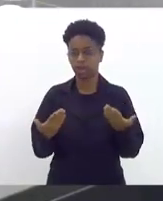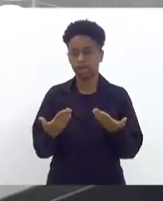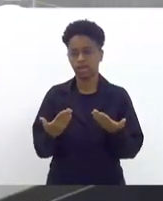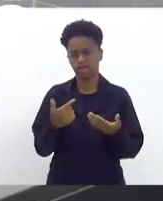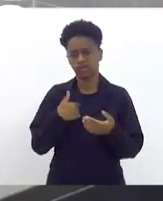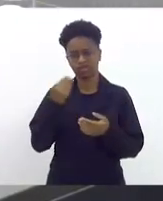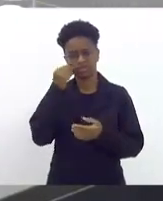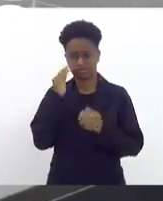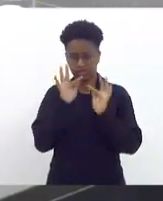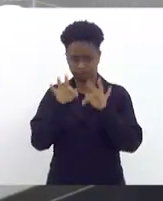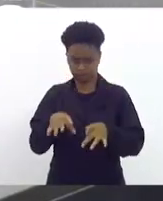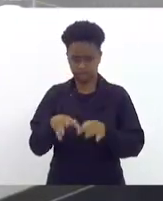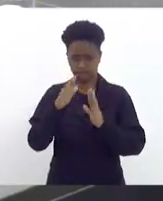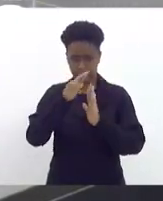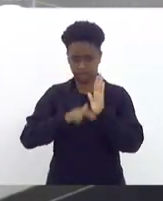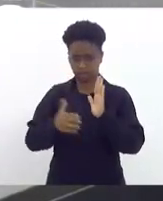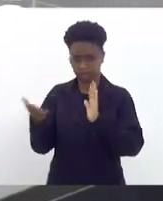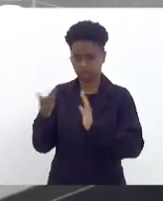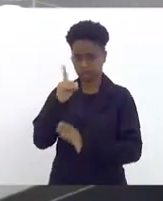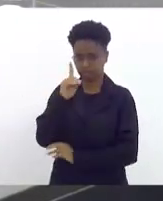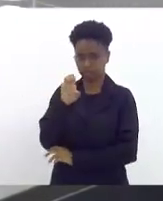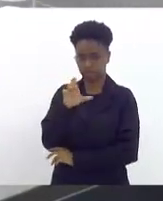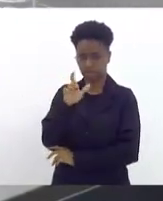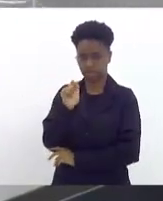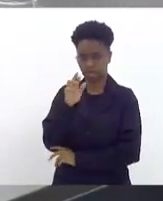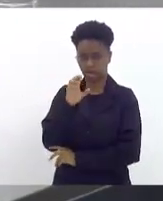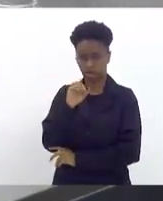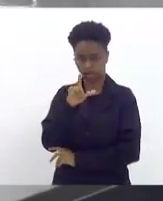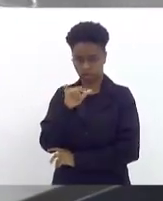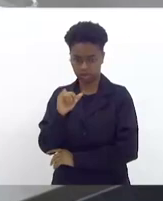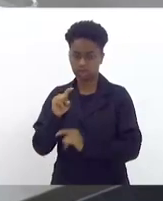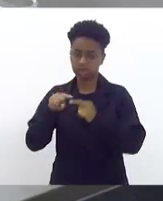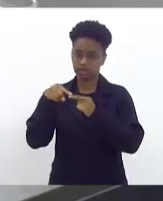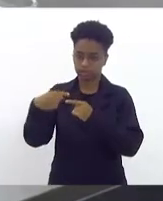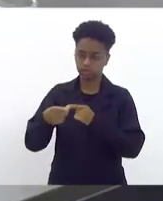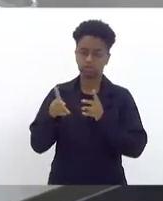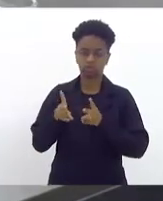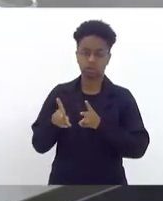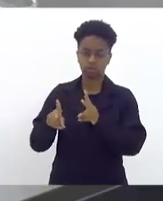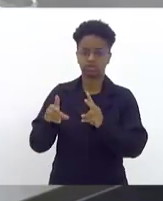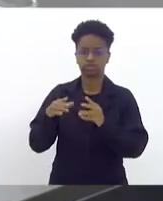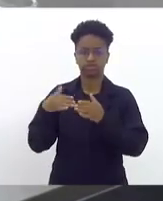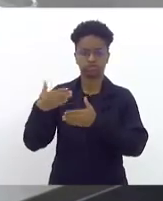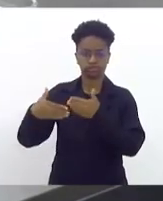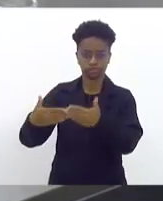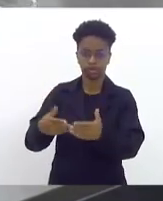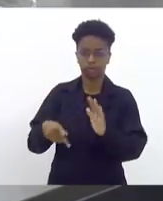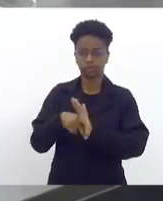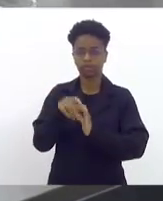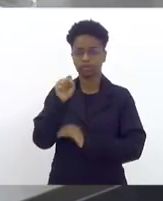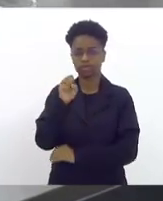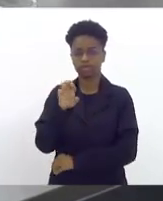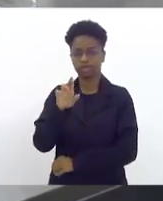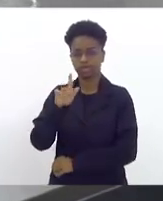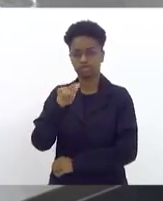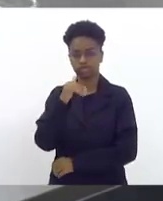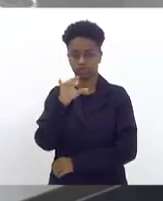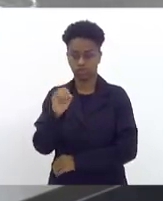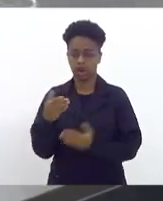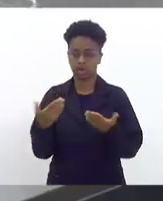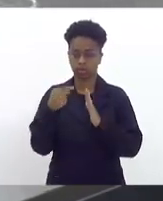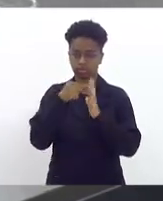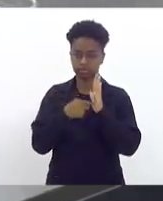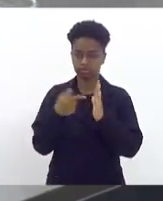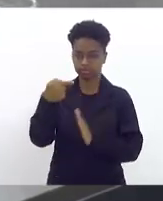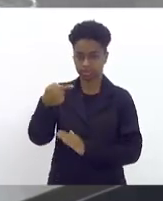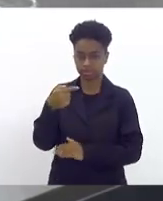eu vou terminar os projetos de relatoria Deputado delaroli passou depois em sequência de projetos de relatoria Deputado Dr Sérgio e tem sede da